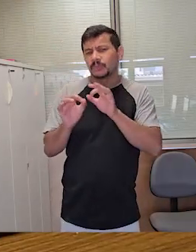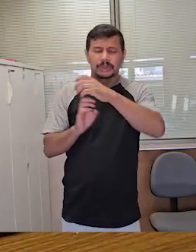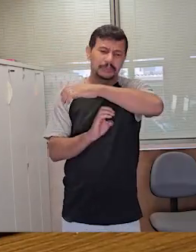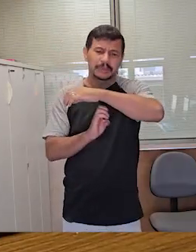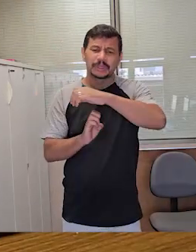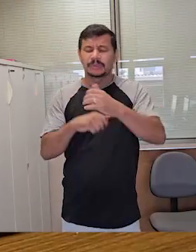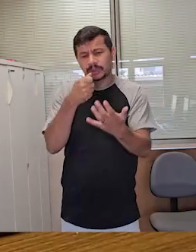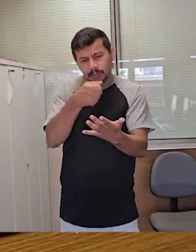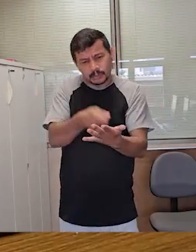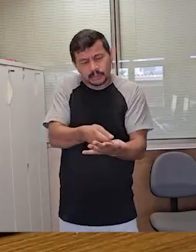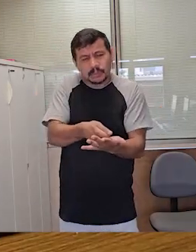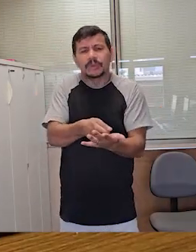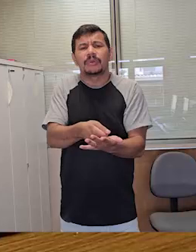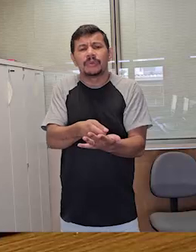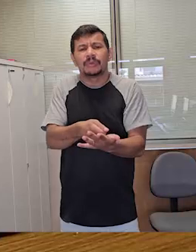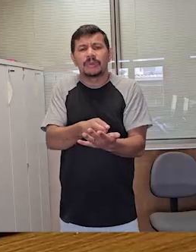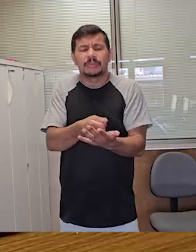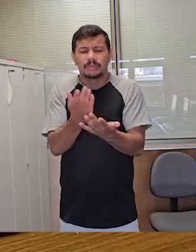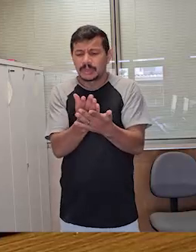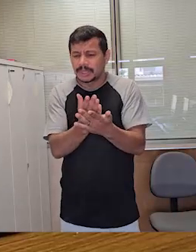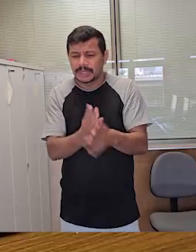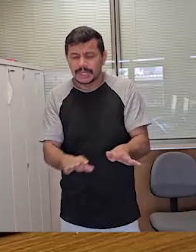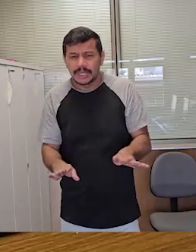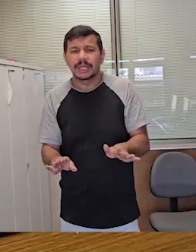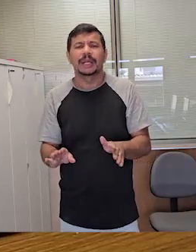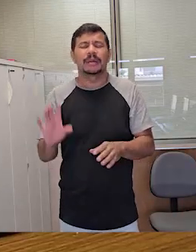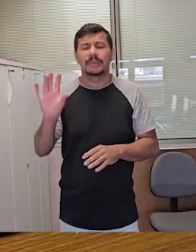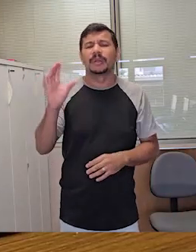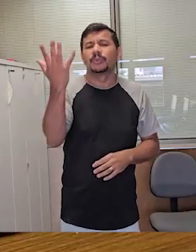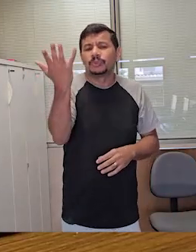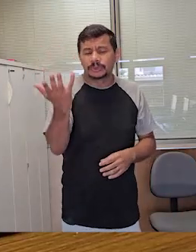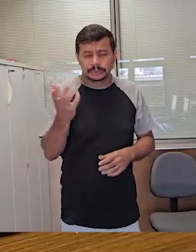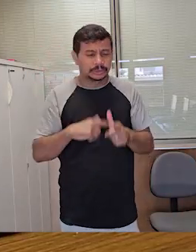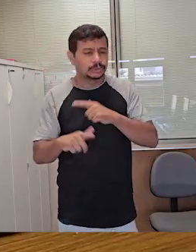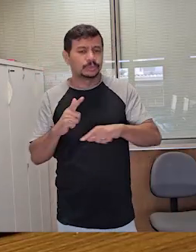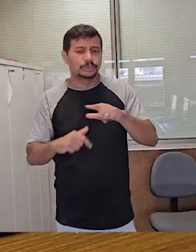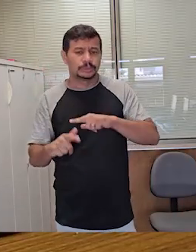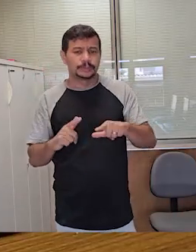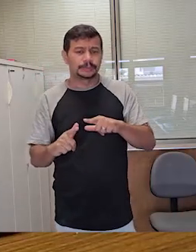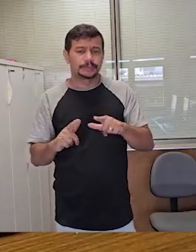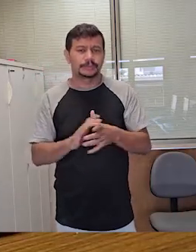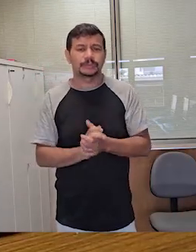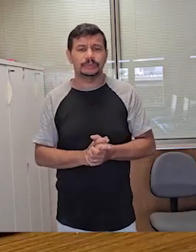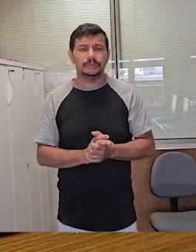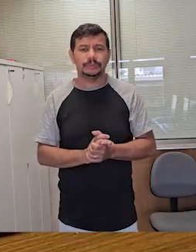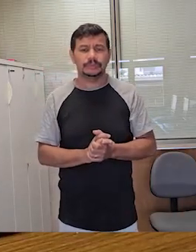empresas tenham que cumprir para amenizar ou para que não tenha acidente de trabalho.